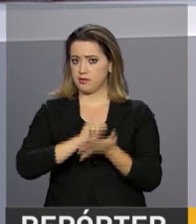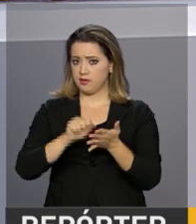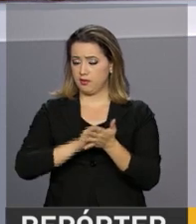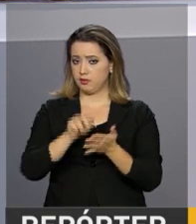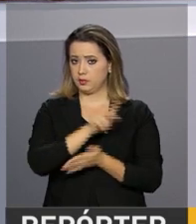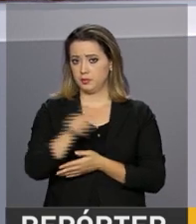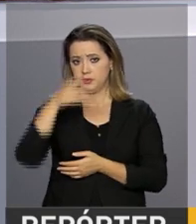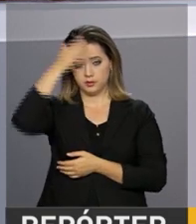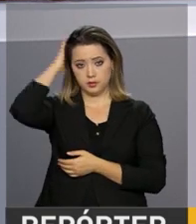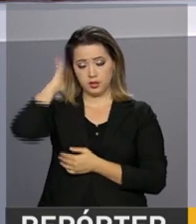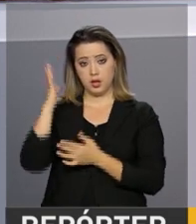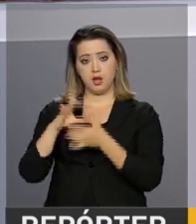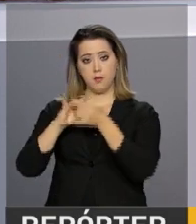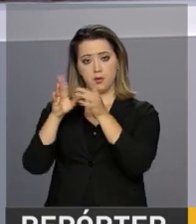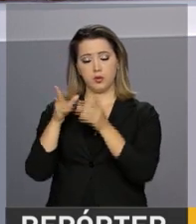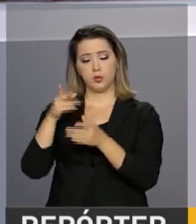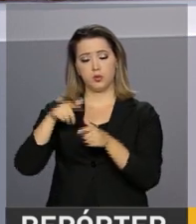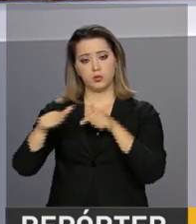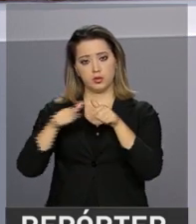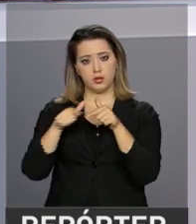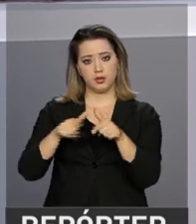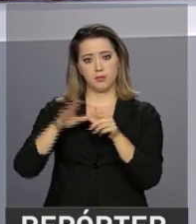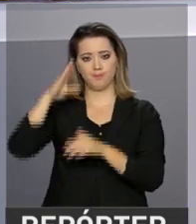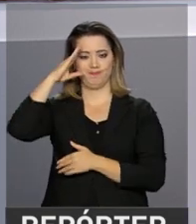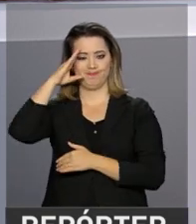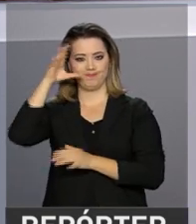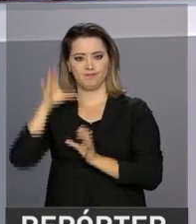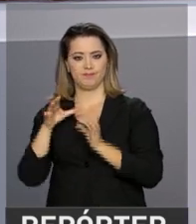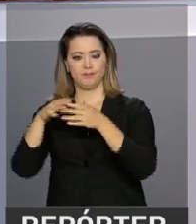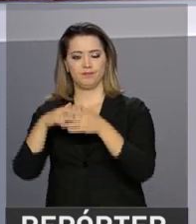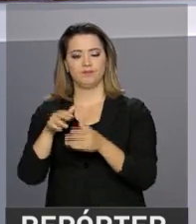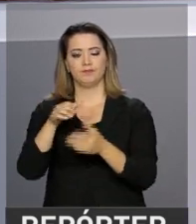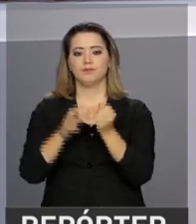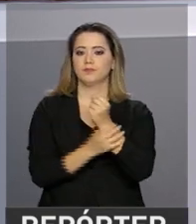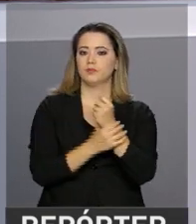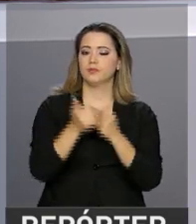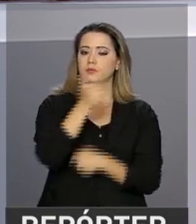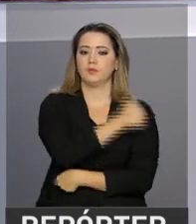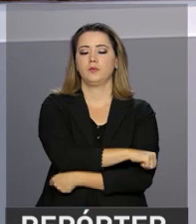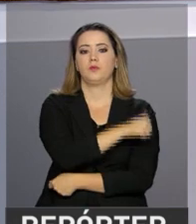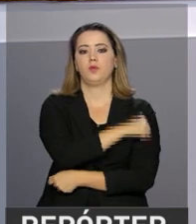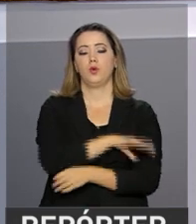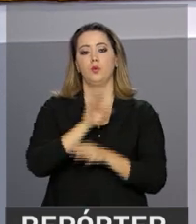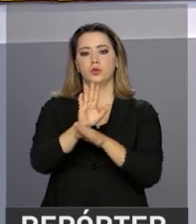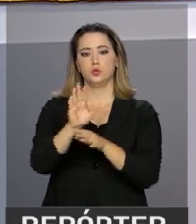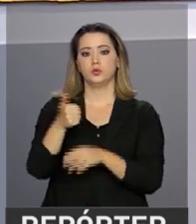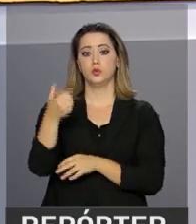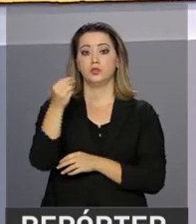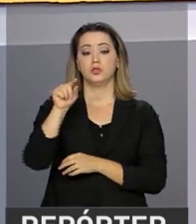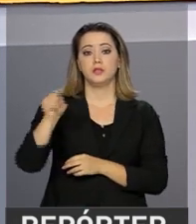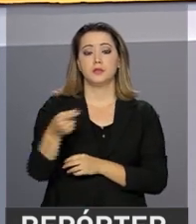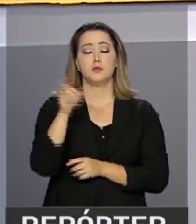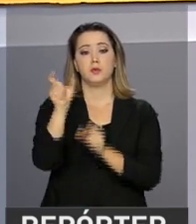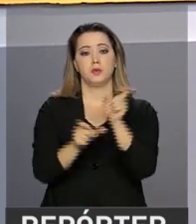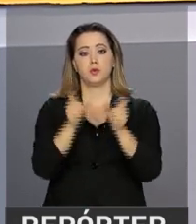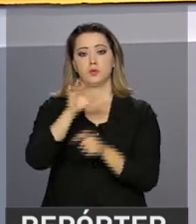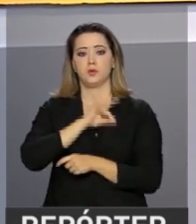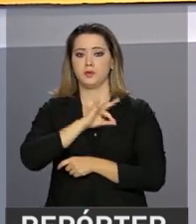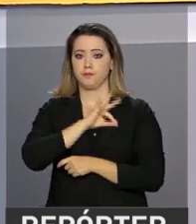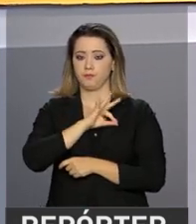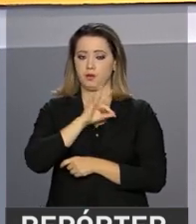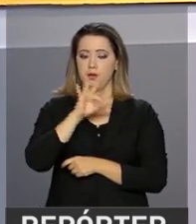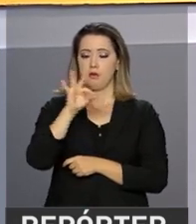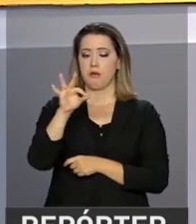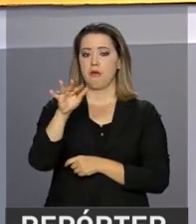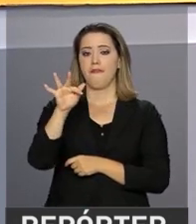a atuação de tropas das Forças Armadas na segurança pública do Estado do Rio de Janeiro um reforço de mais de 10.000 agentes federais